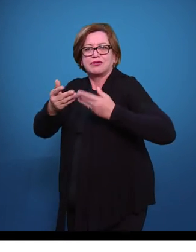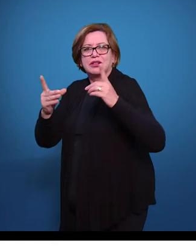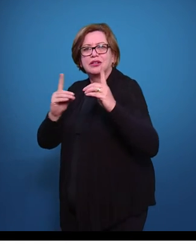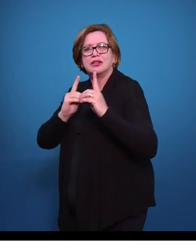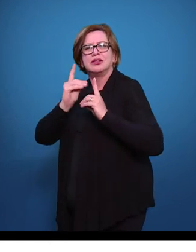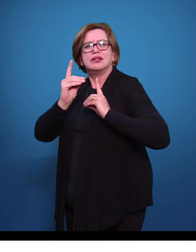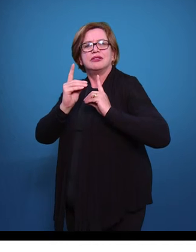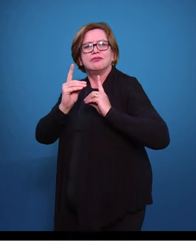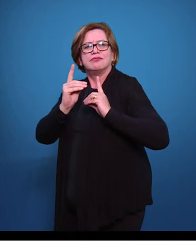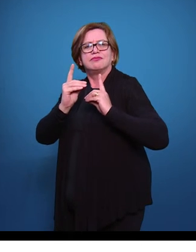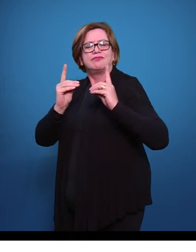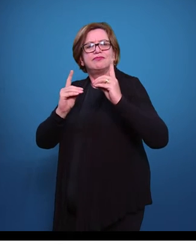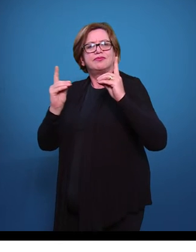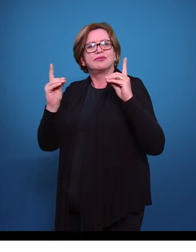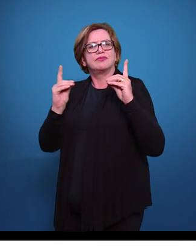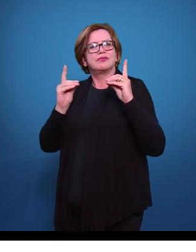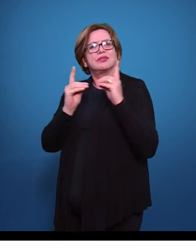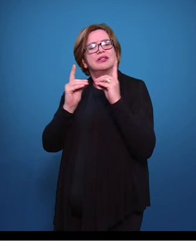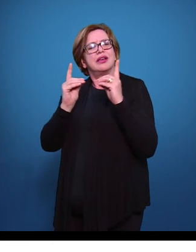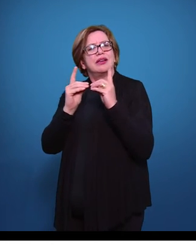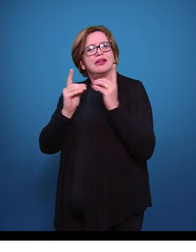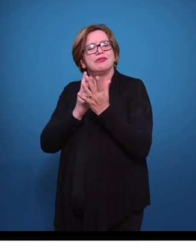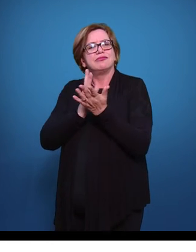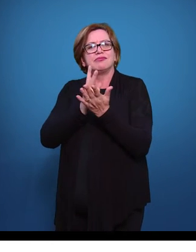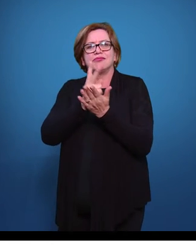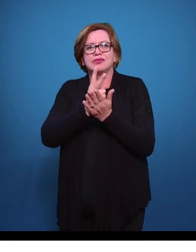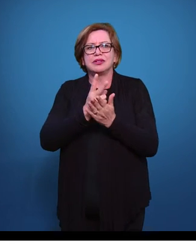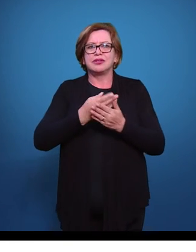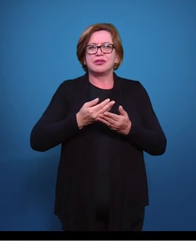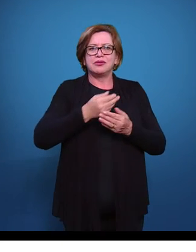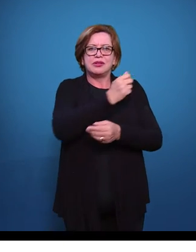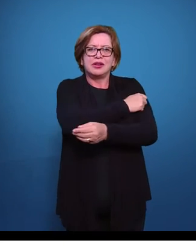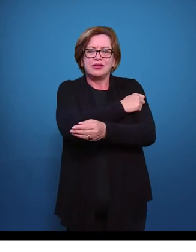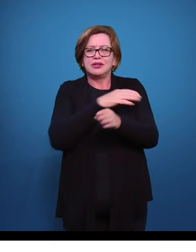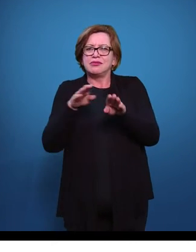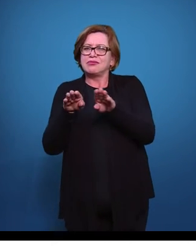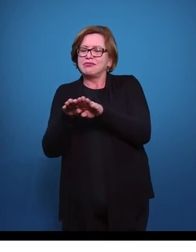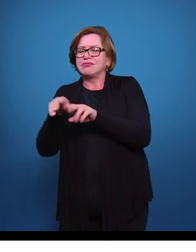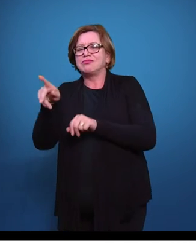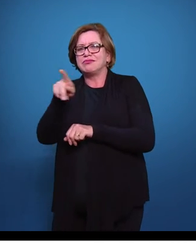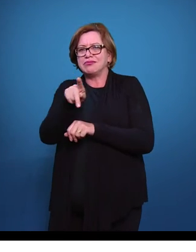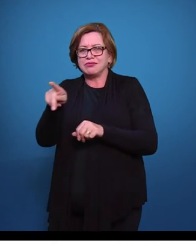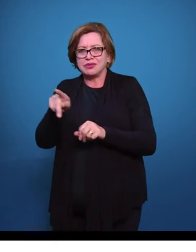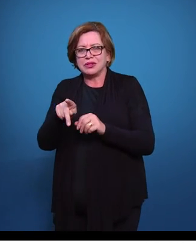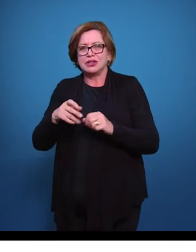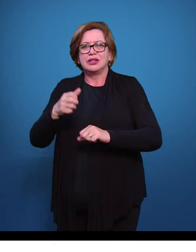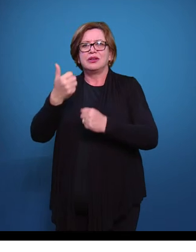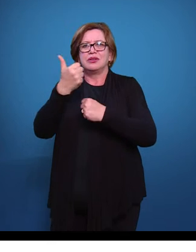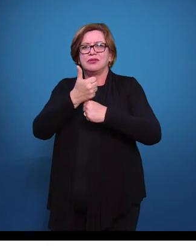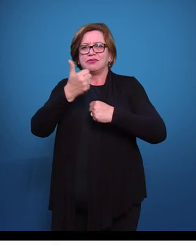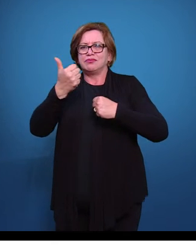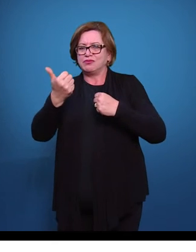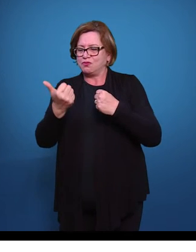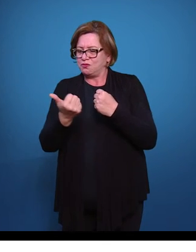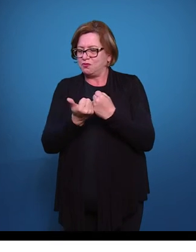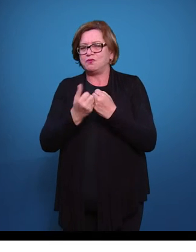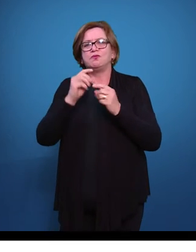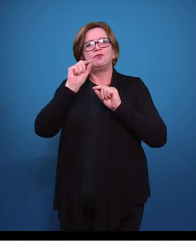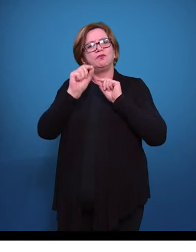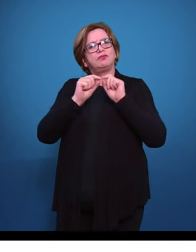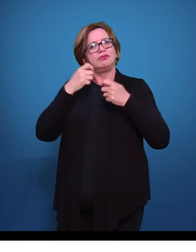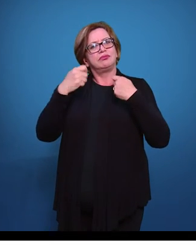constante tanto com os alunos quanto com o professor e de suporte social então tutor na modalidade à distância